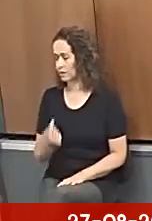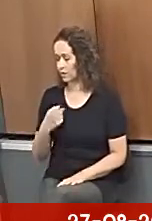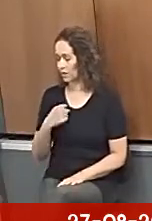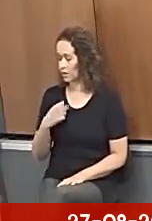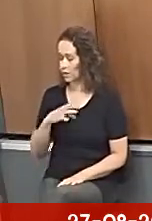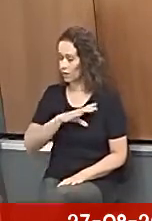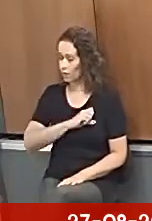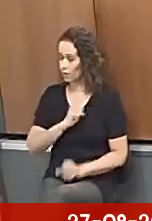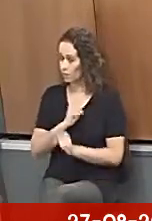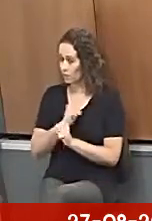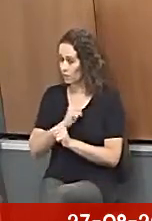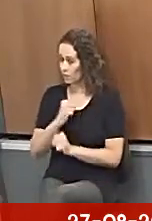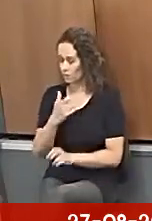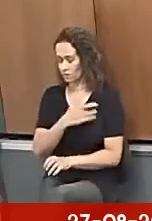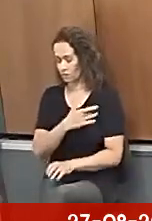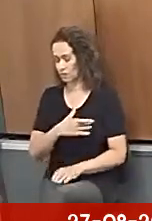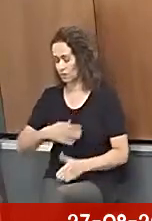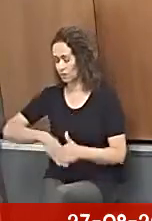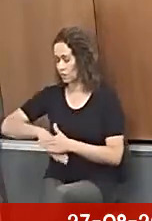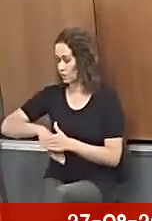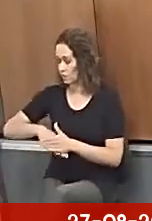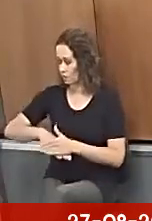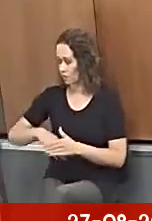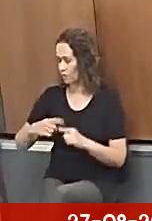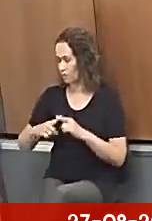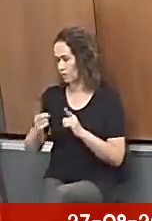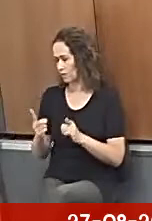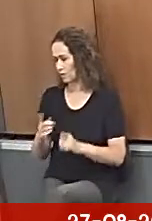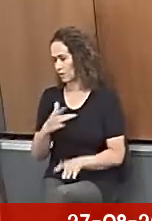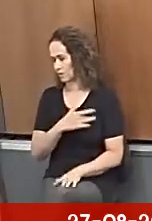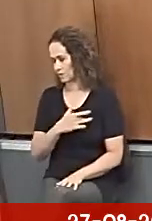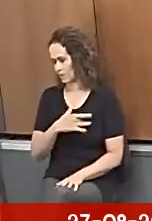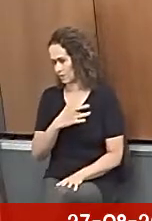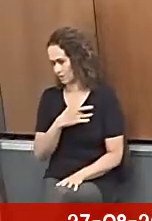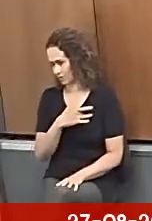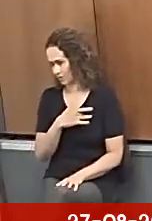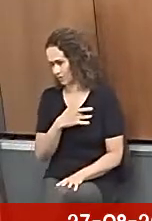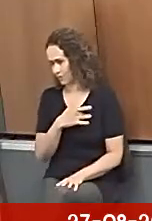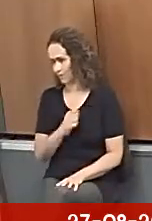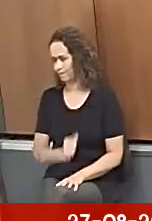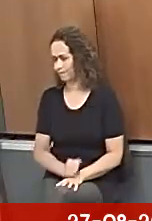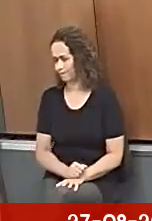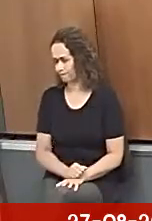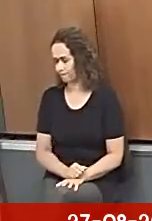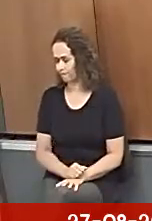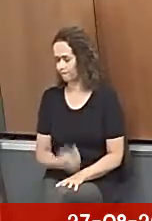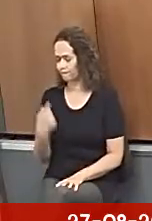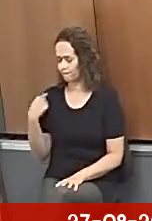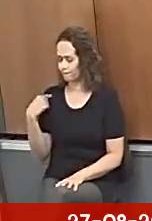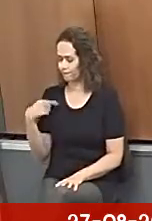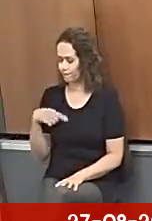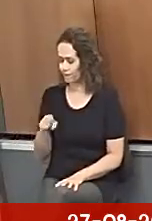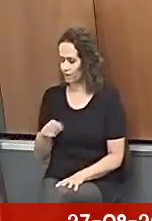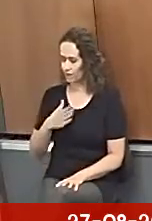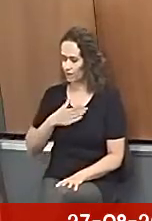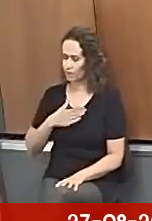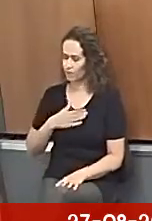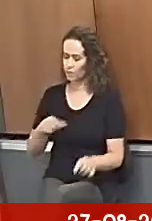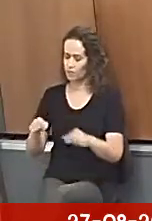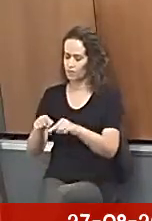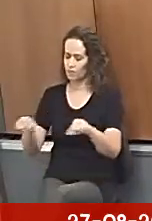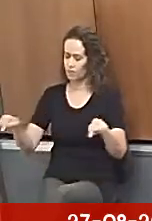apaixonado pelo futebol mas um apaixonado pelo cruzeiro esporte clube inclusive quem vai ao gabinete a